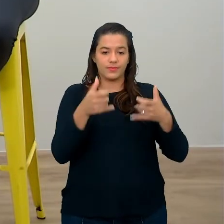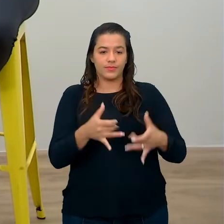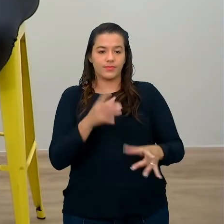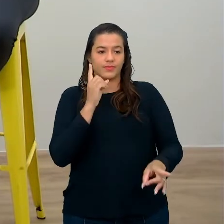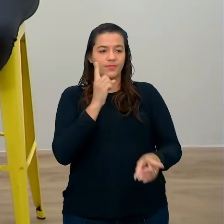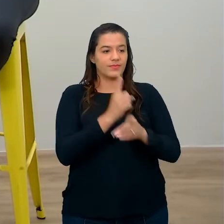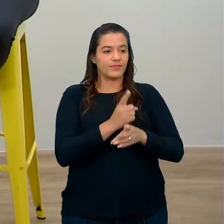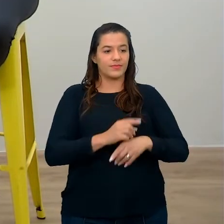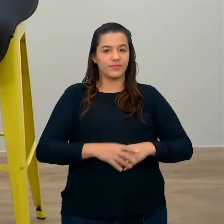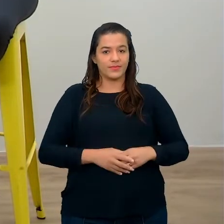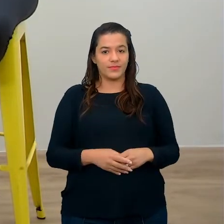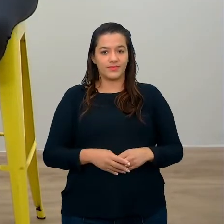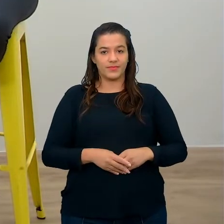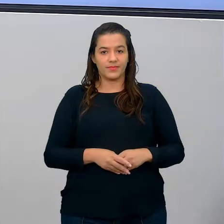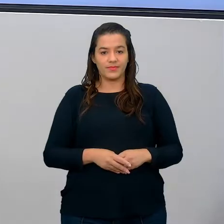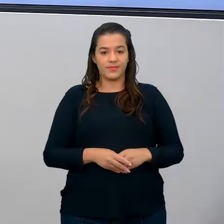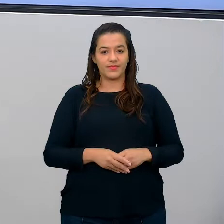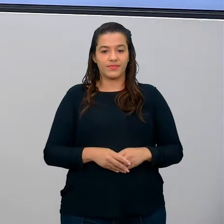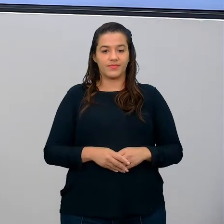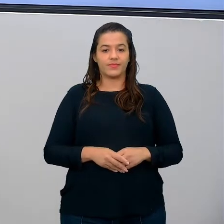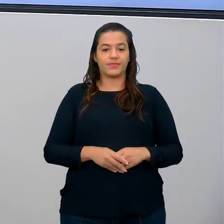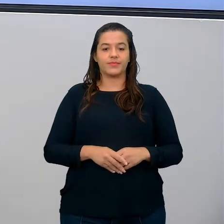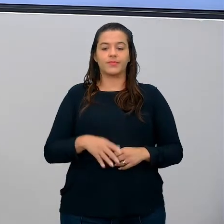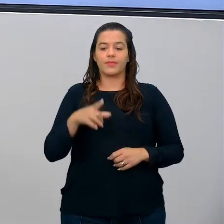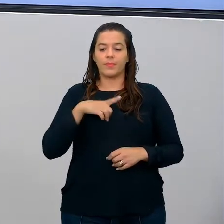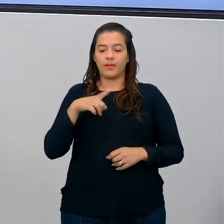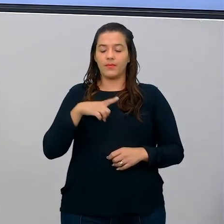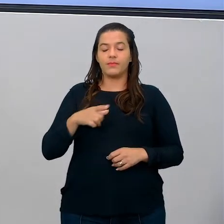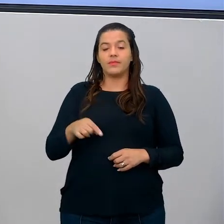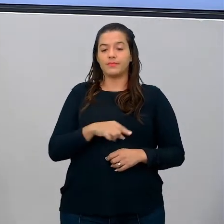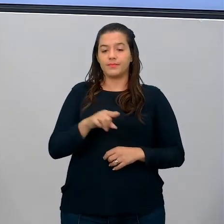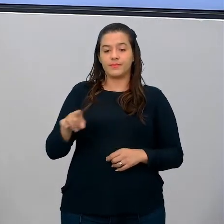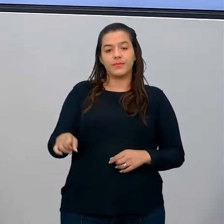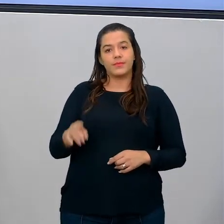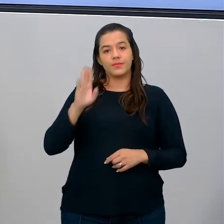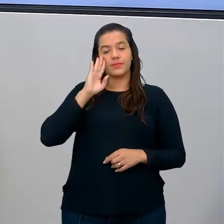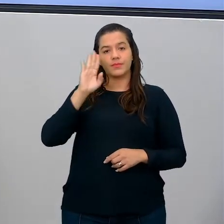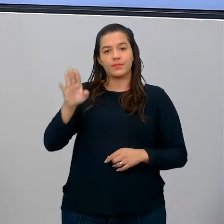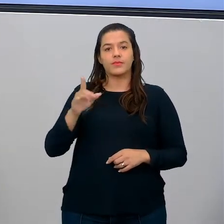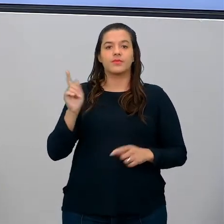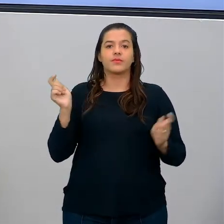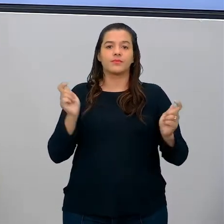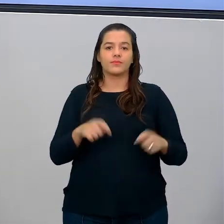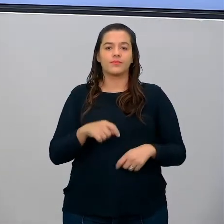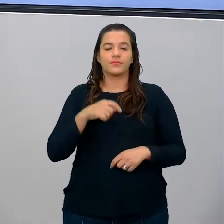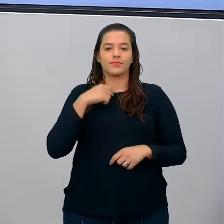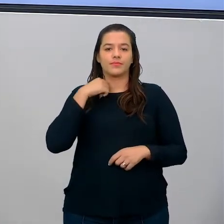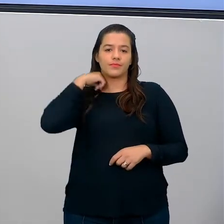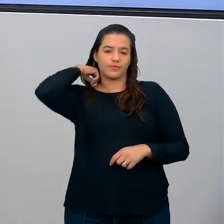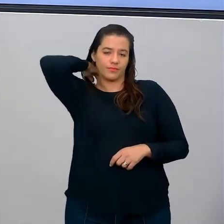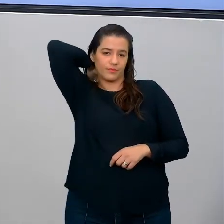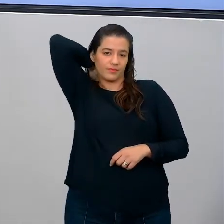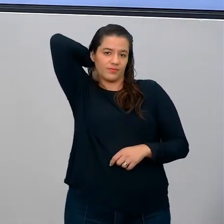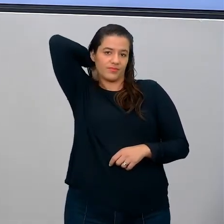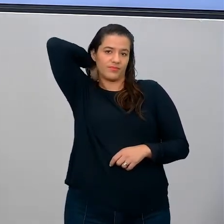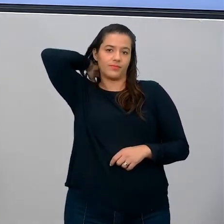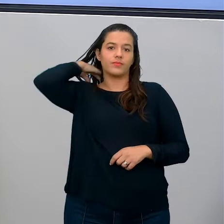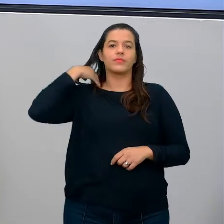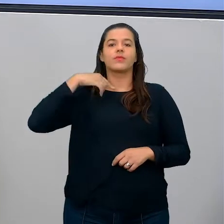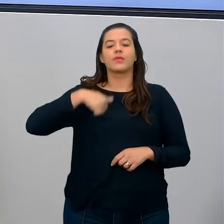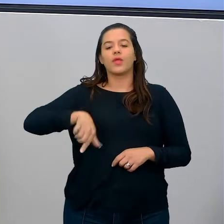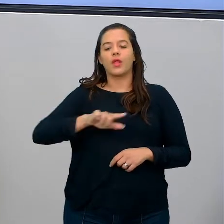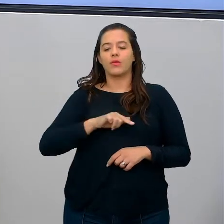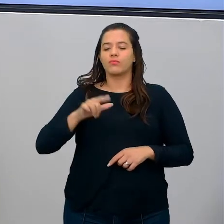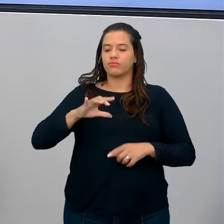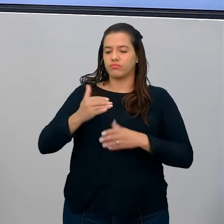né? Exatamente. A acidez, ela influencia principalmente no processo de intemperismo químico, que é acentuado,